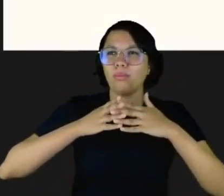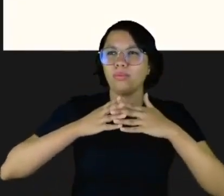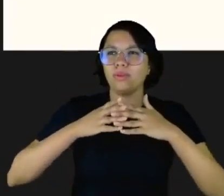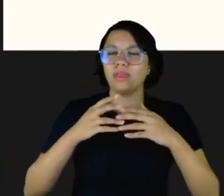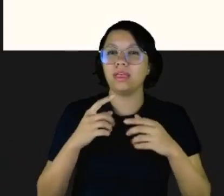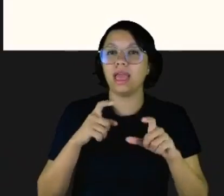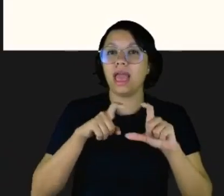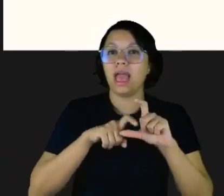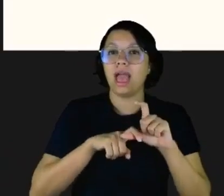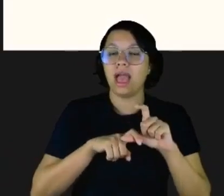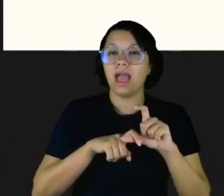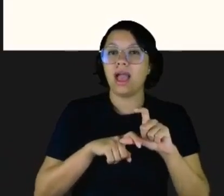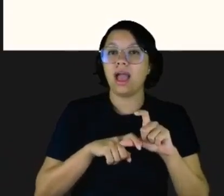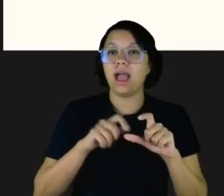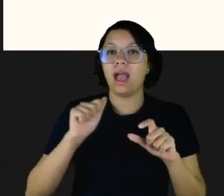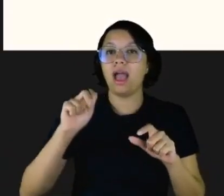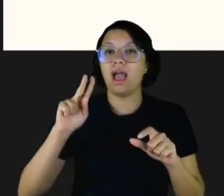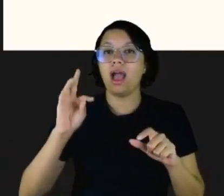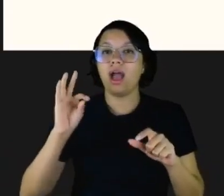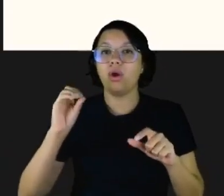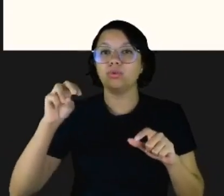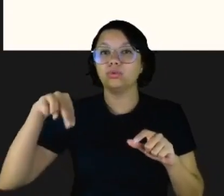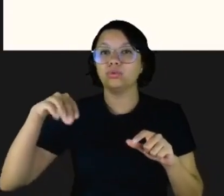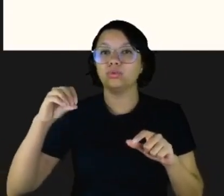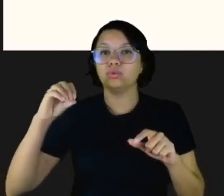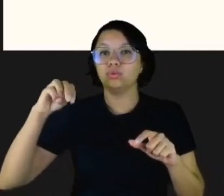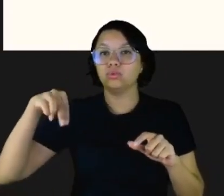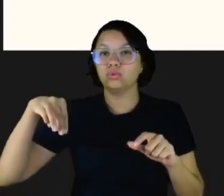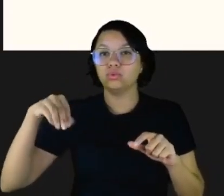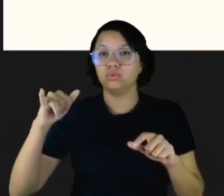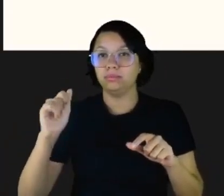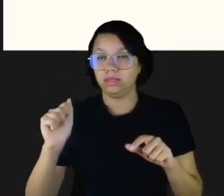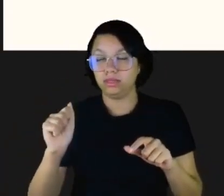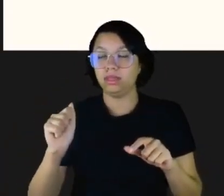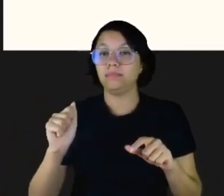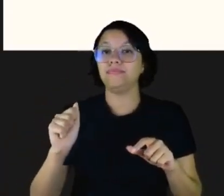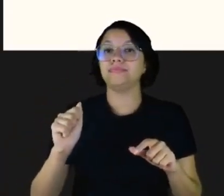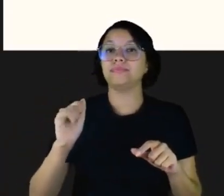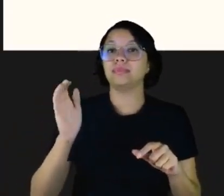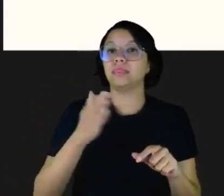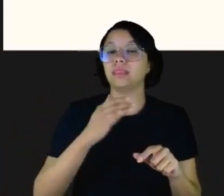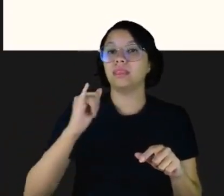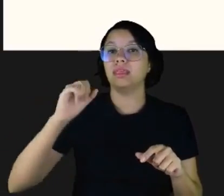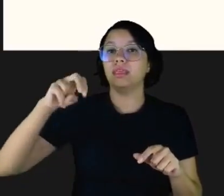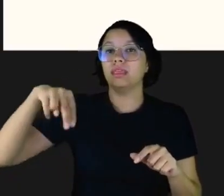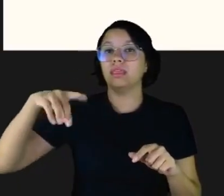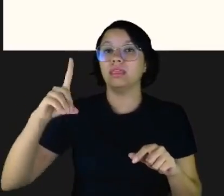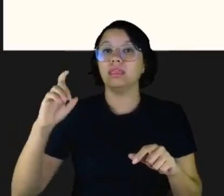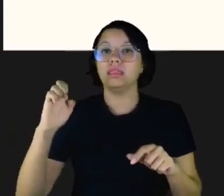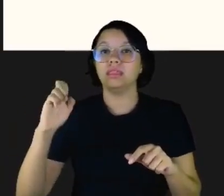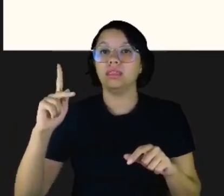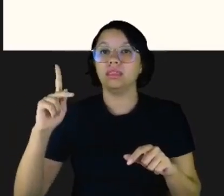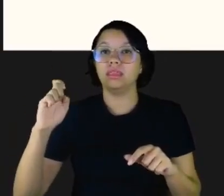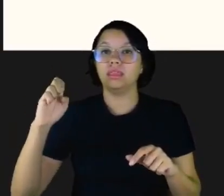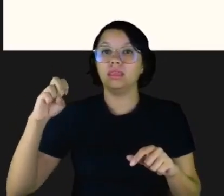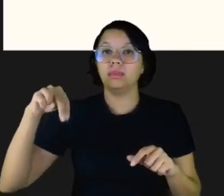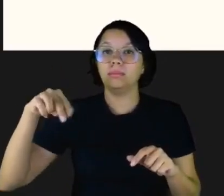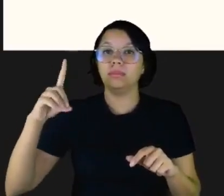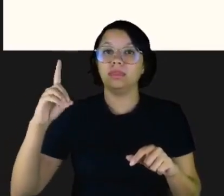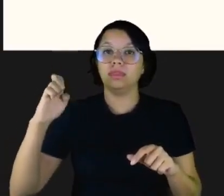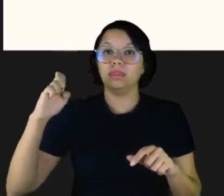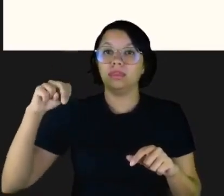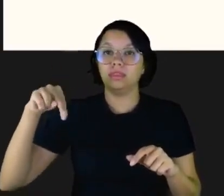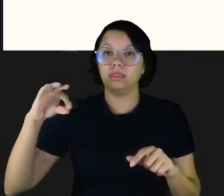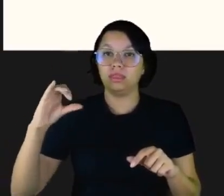e independência. São dois termos que a maioria das pessoas acham que são sinônimos. E para nós,